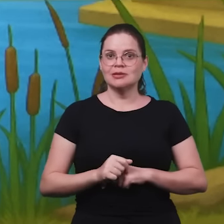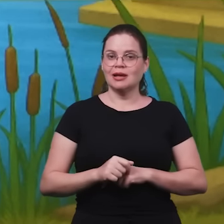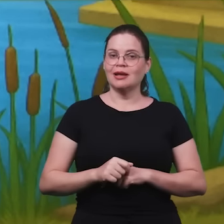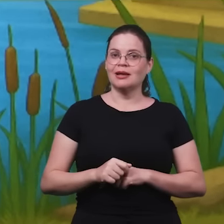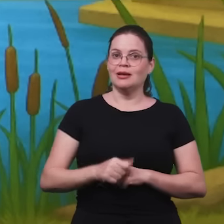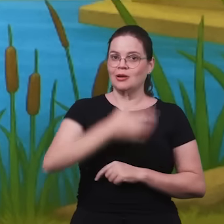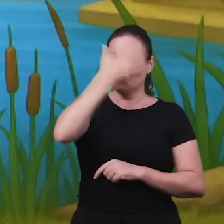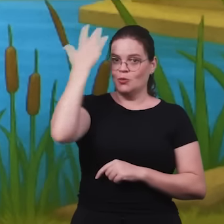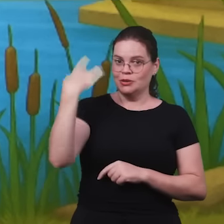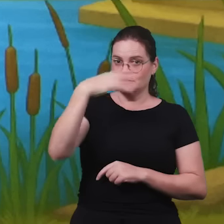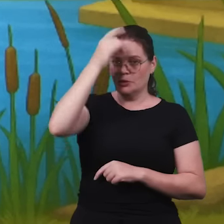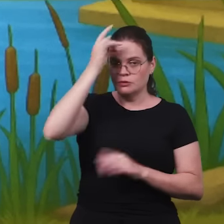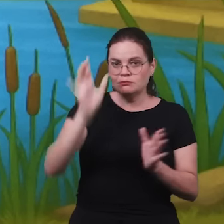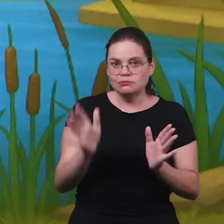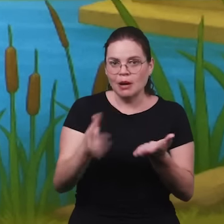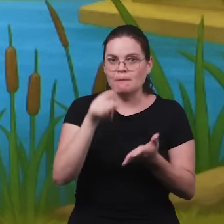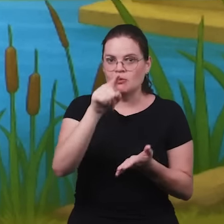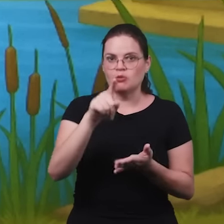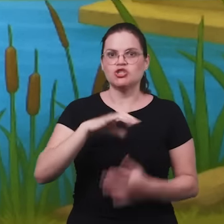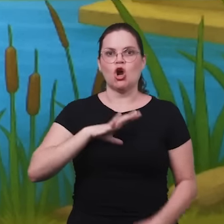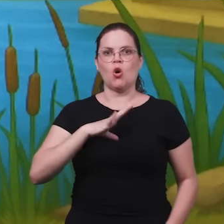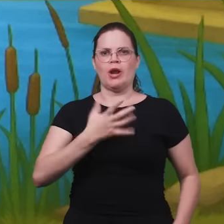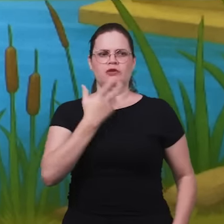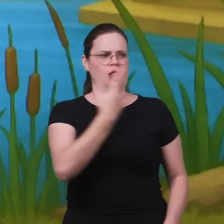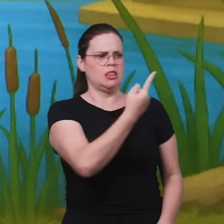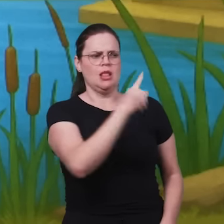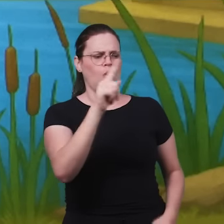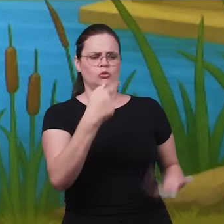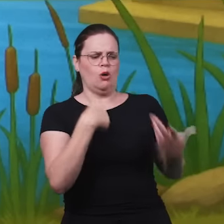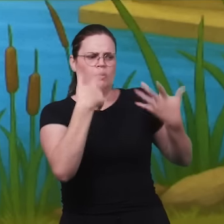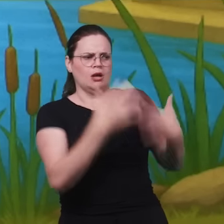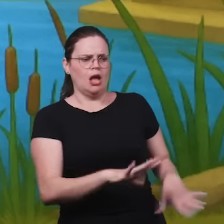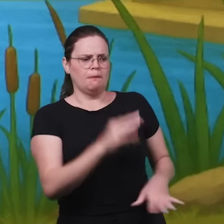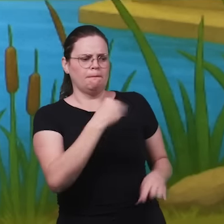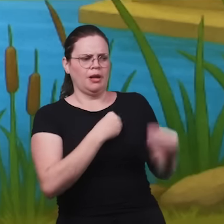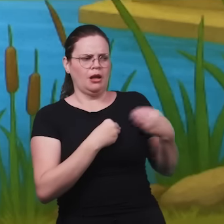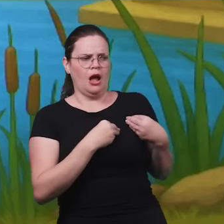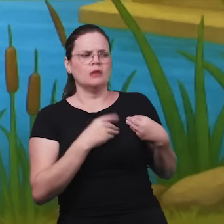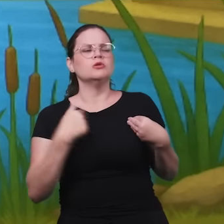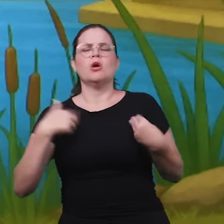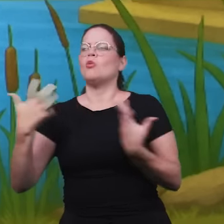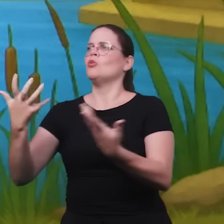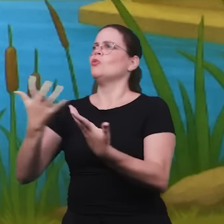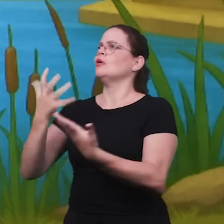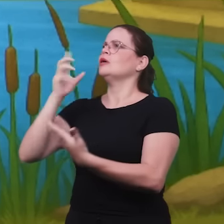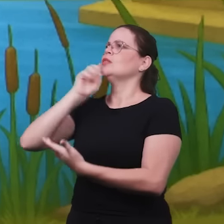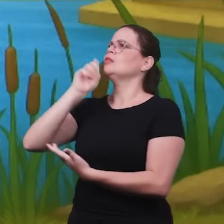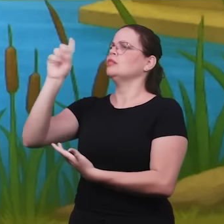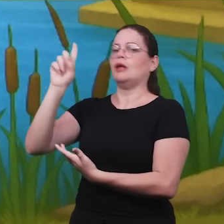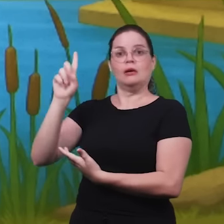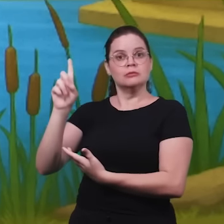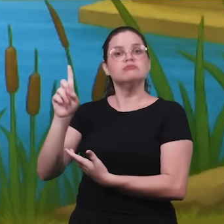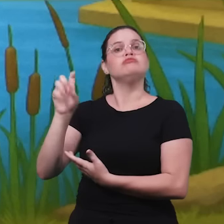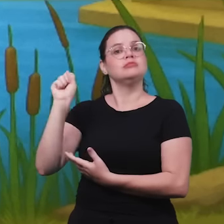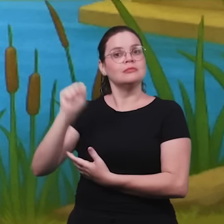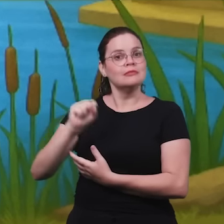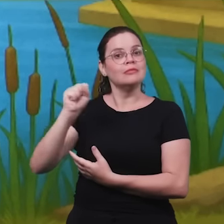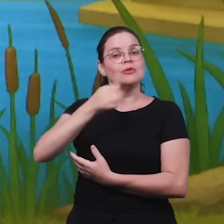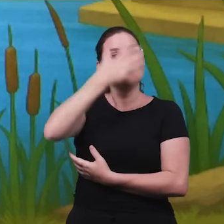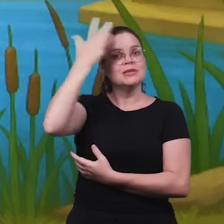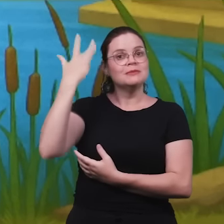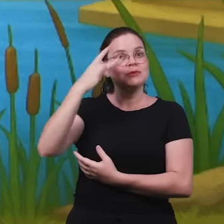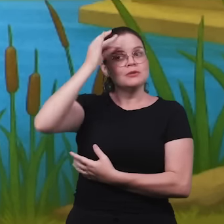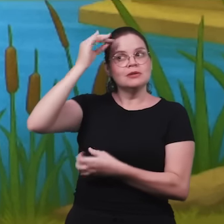para dizer não àquilo que é errado e sim para Deus. Ele quer ensinar o que vocês